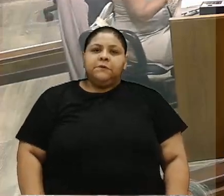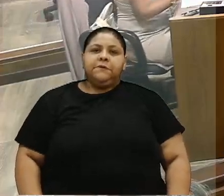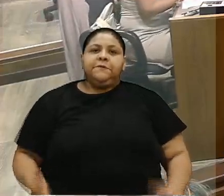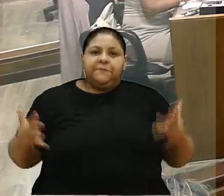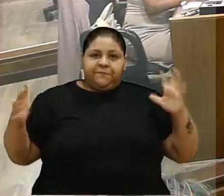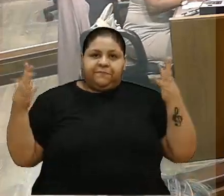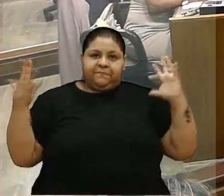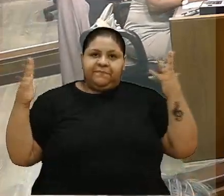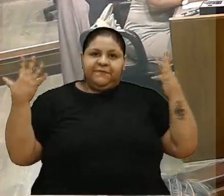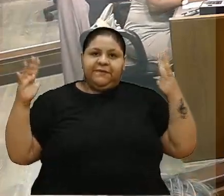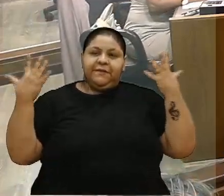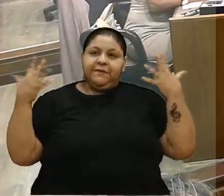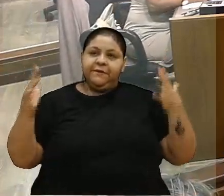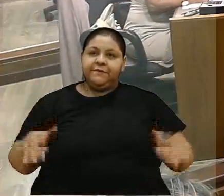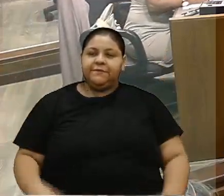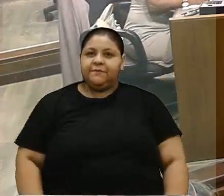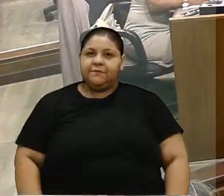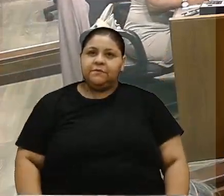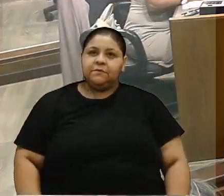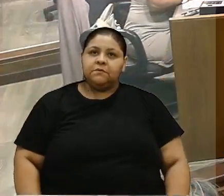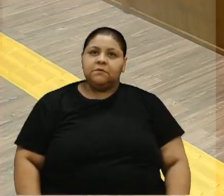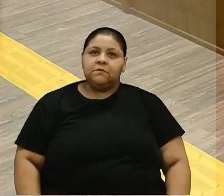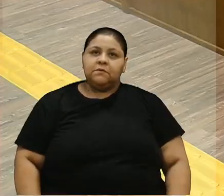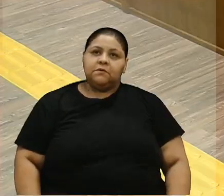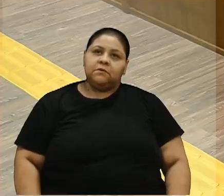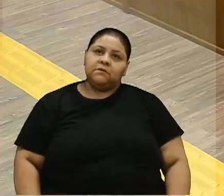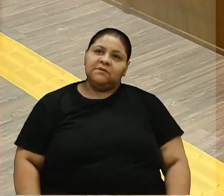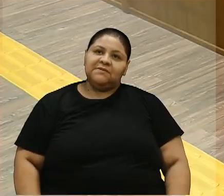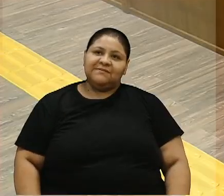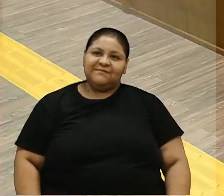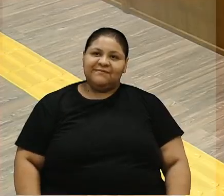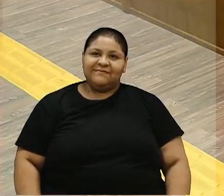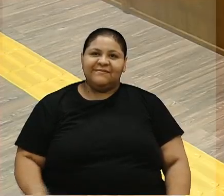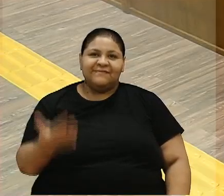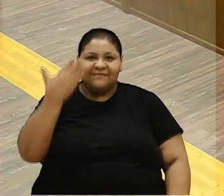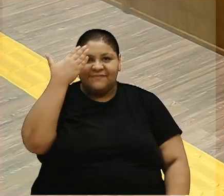Obrigado, Heitor.